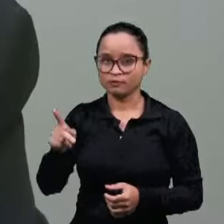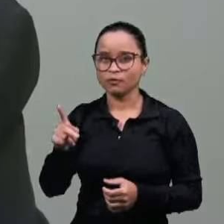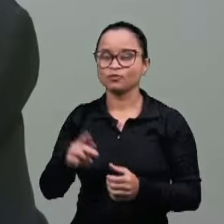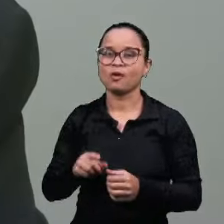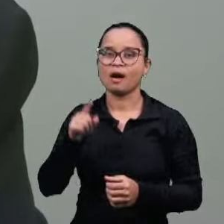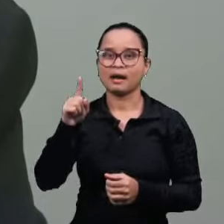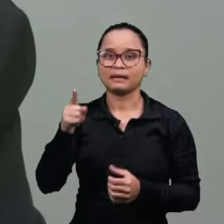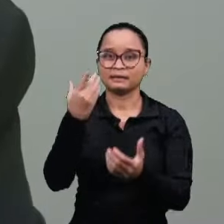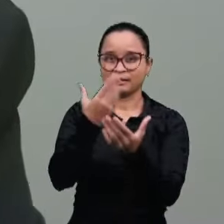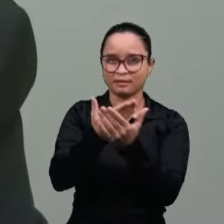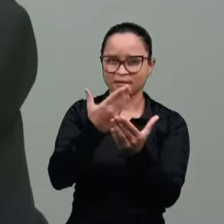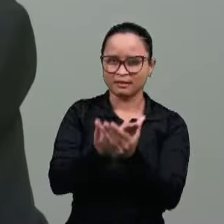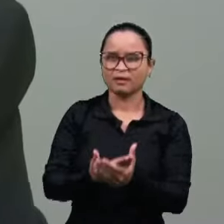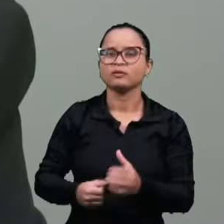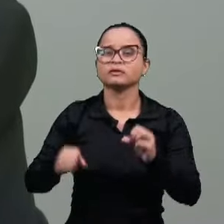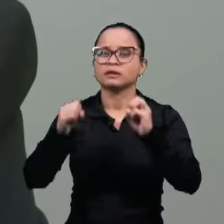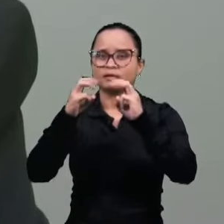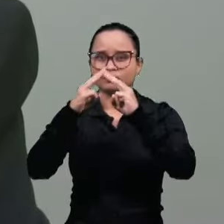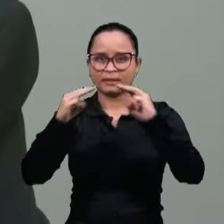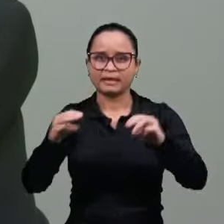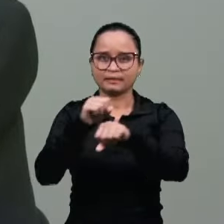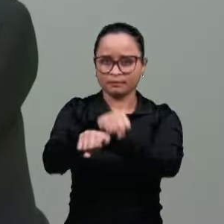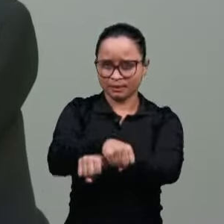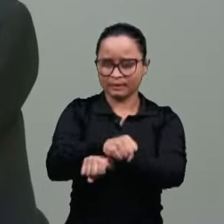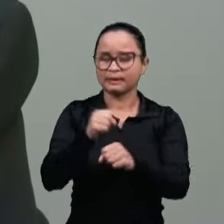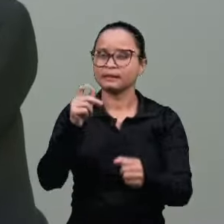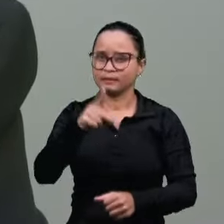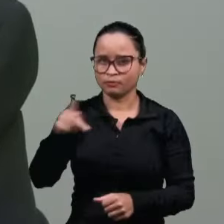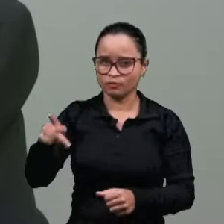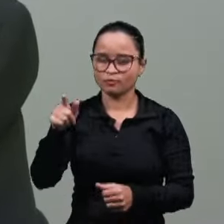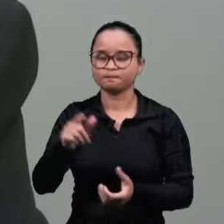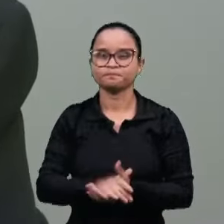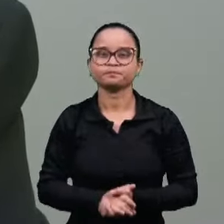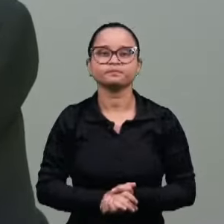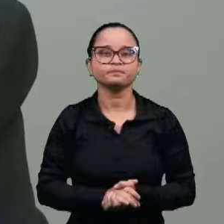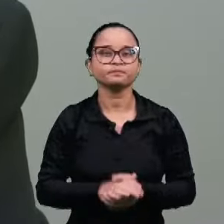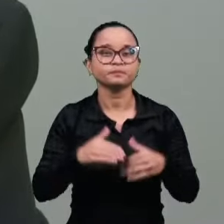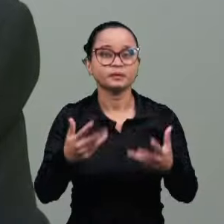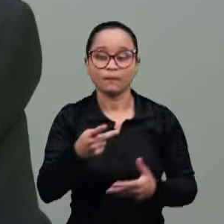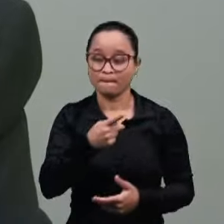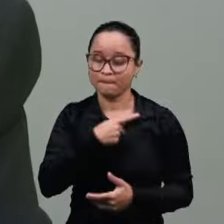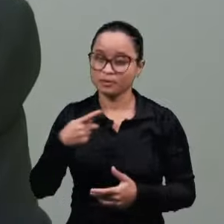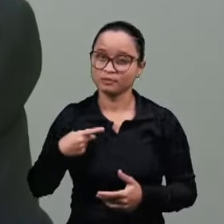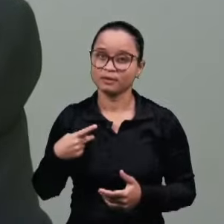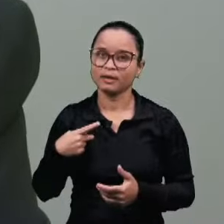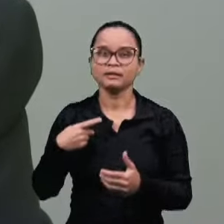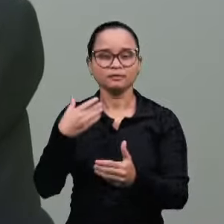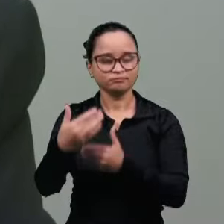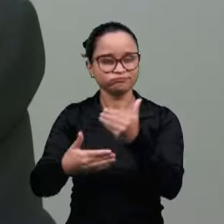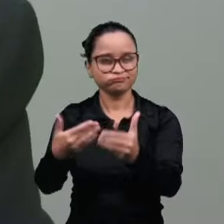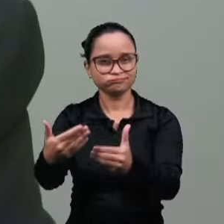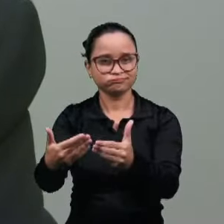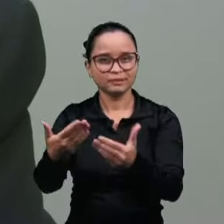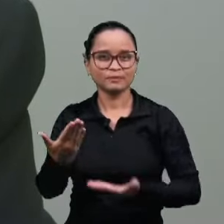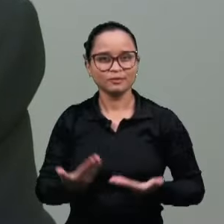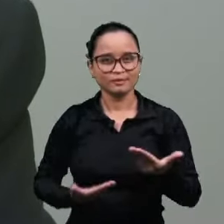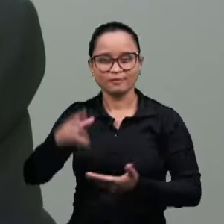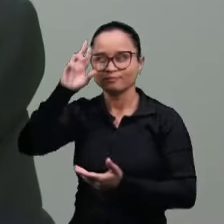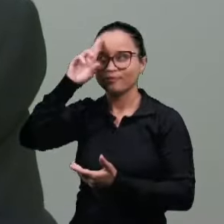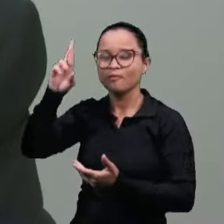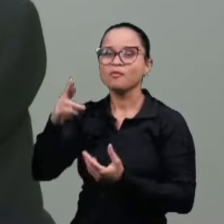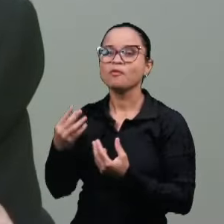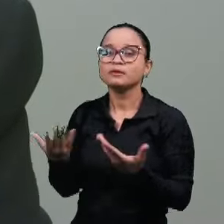né? Das aulas do Manaim. Pastor, e nesse caminhar do Senhor, qual